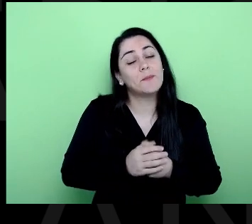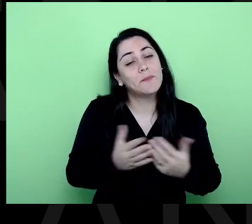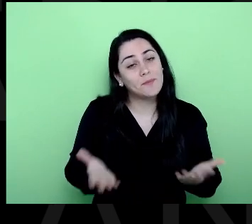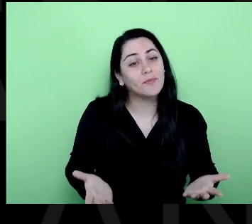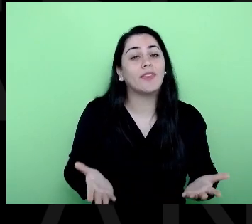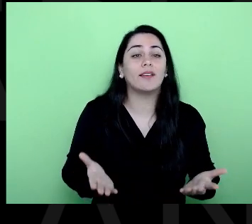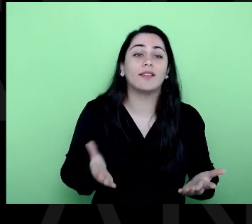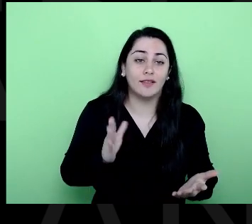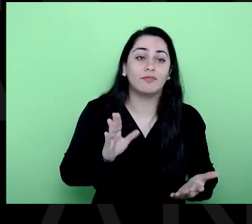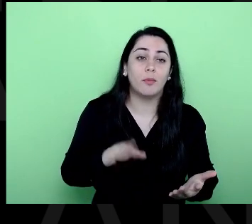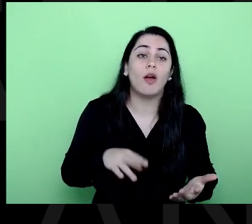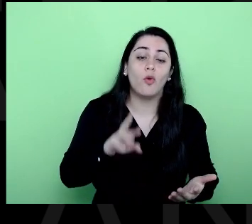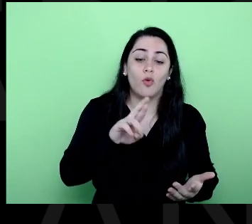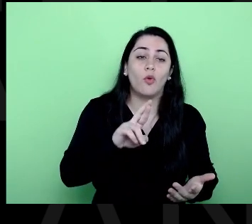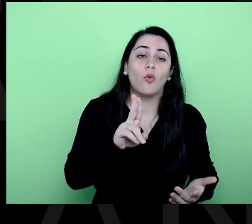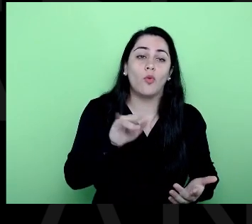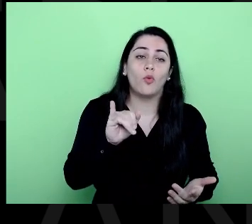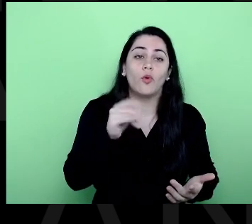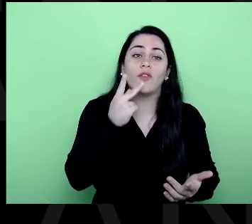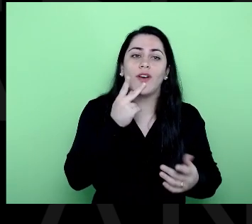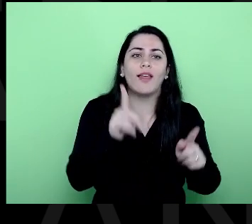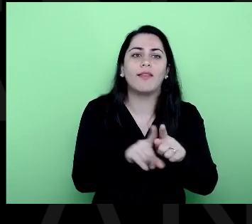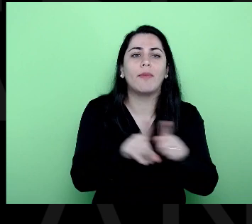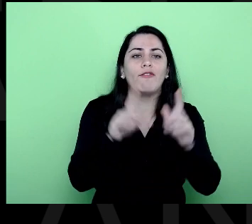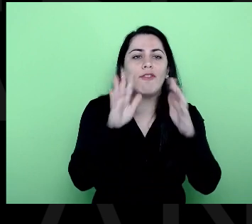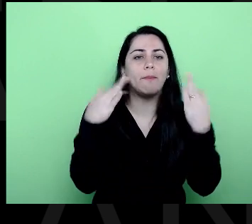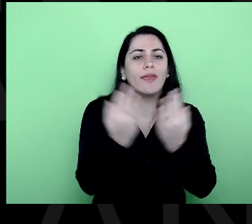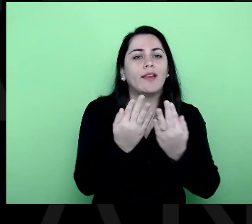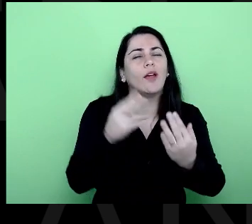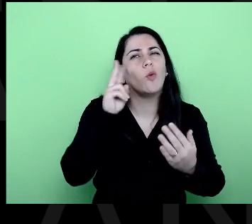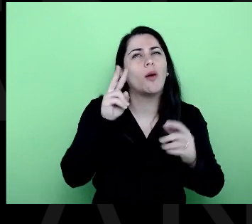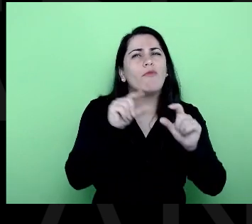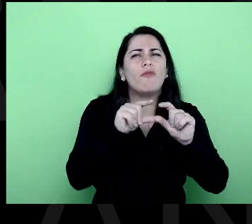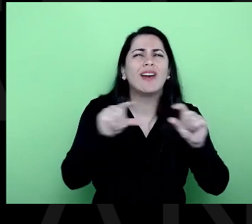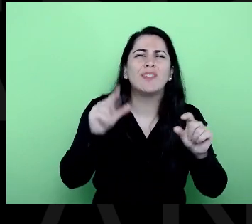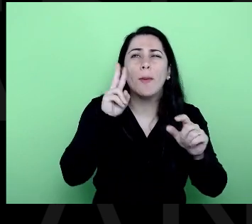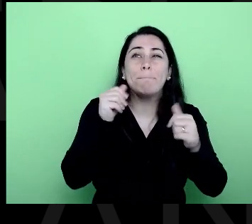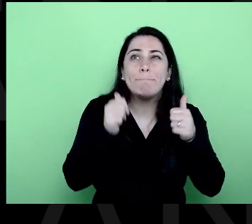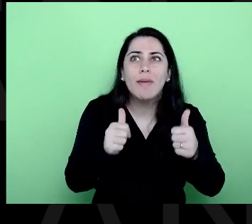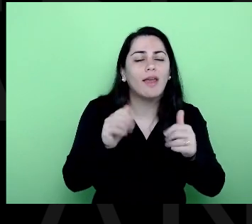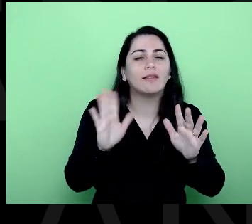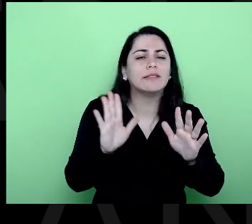Mas o Rui fala muito dos familiares, né? Ele tem uma frase também que eu não me lembro agora, que ele fala